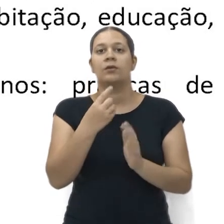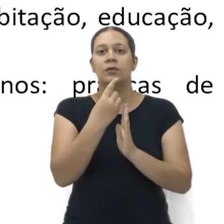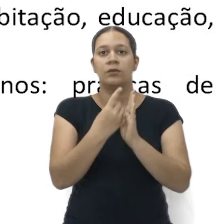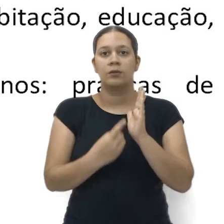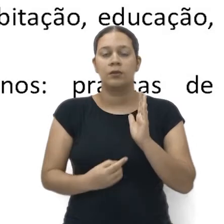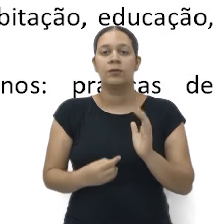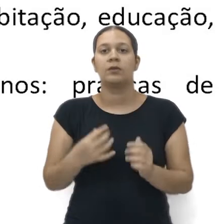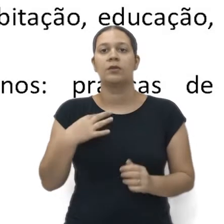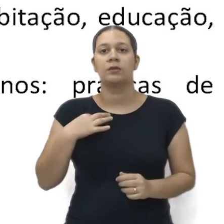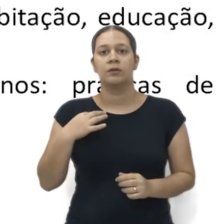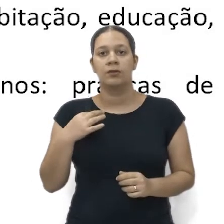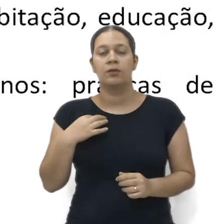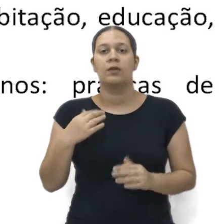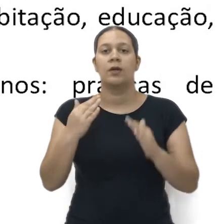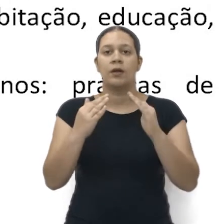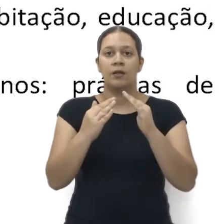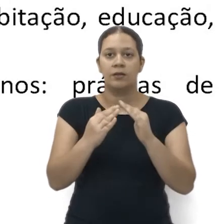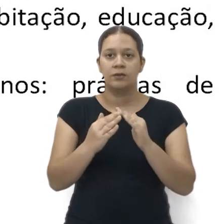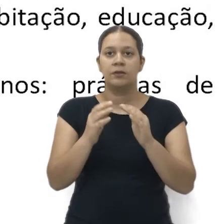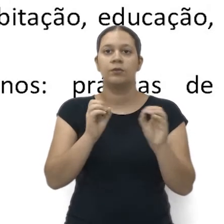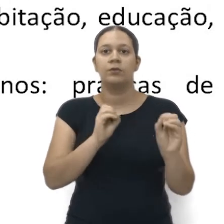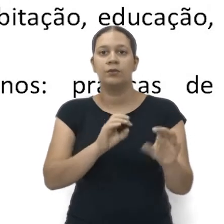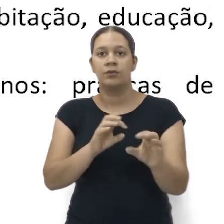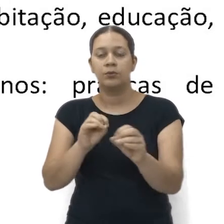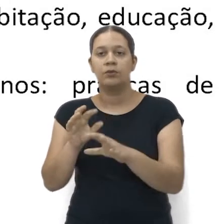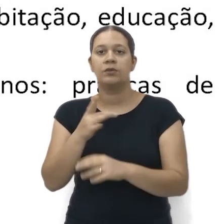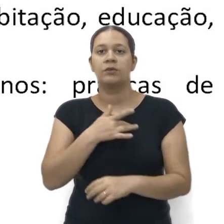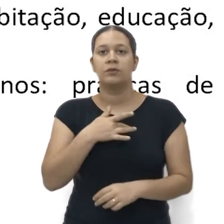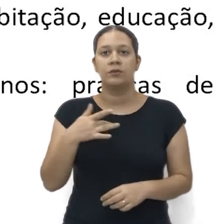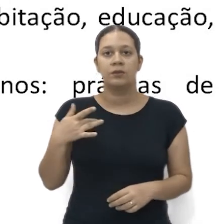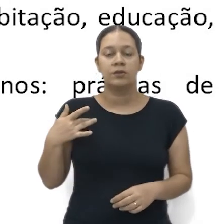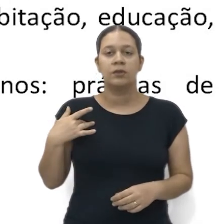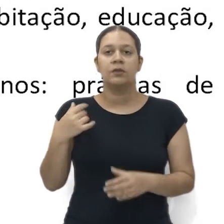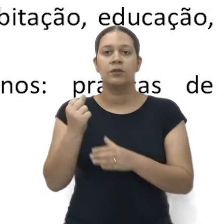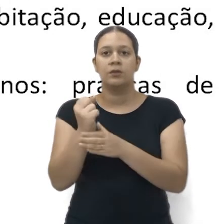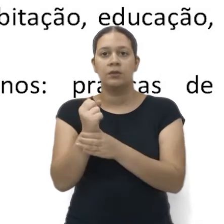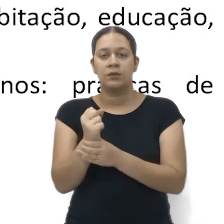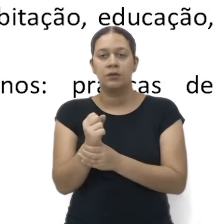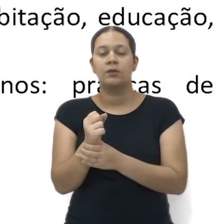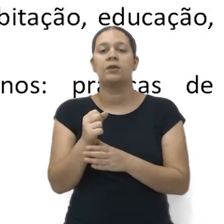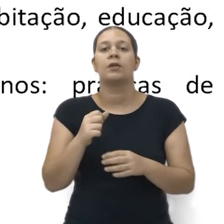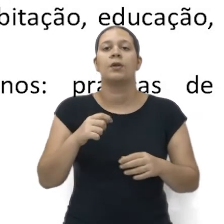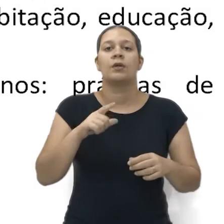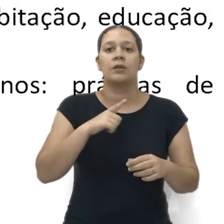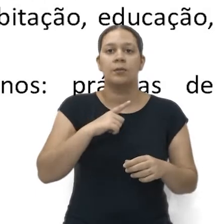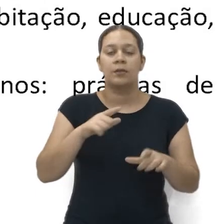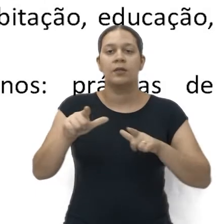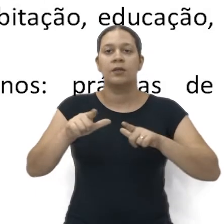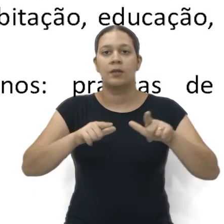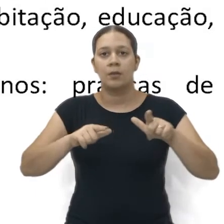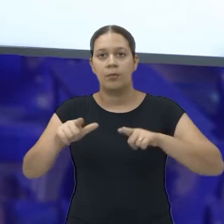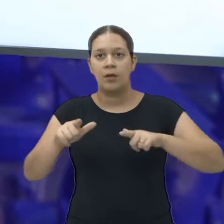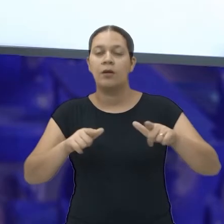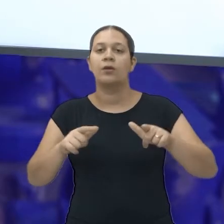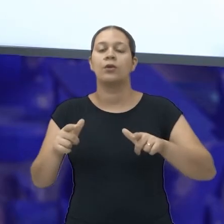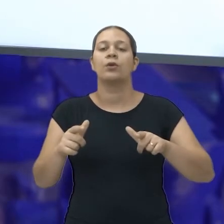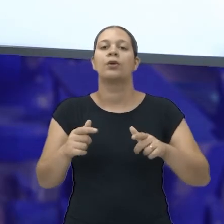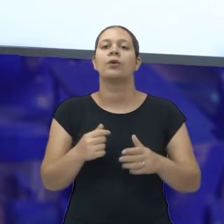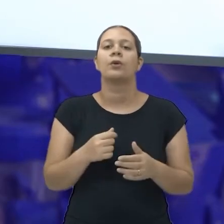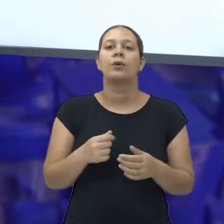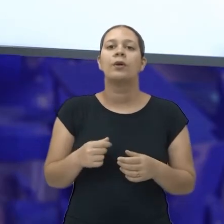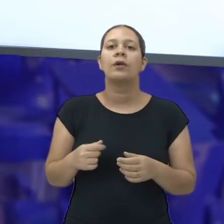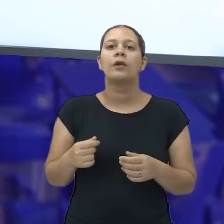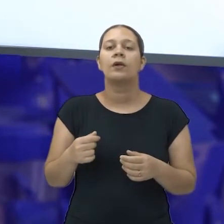ao vestuário, à habitação, à educação, saúde, segurança, transporte, lazer, trabalho.